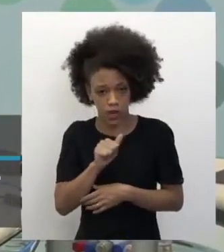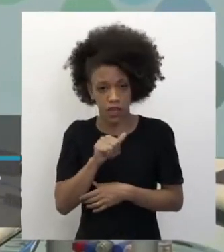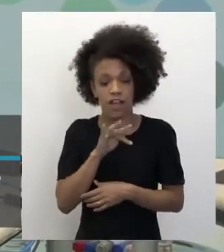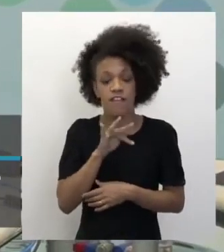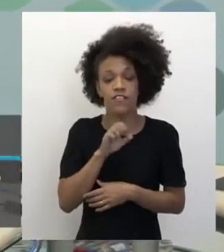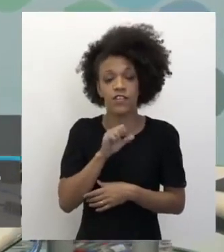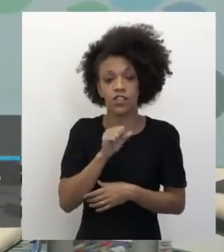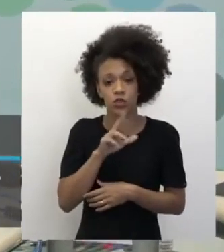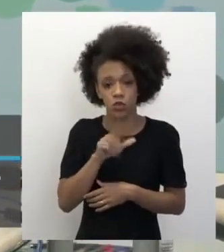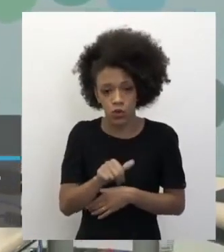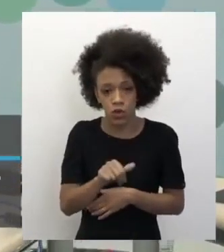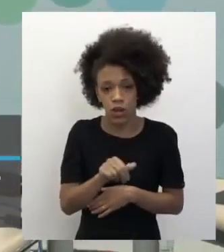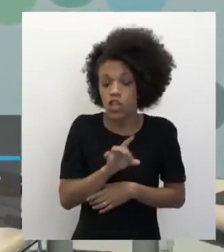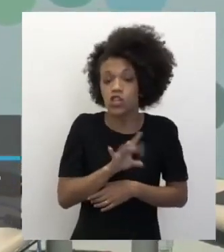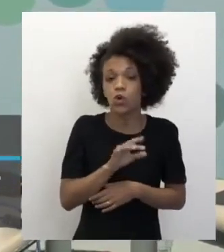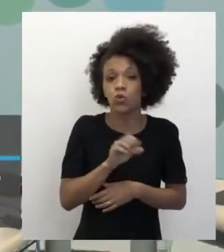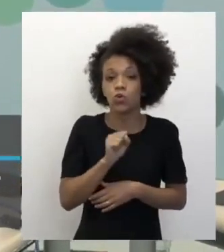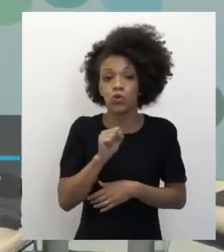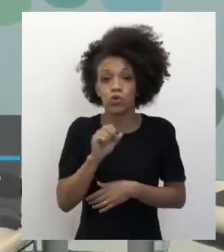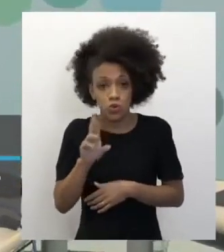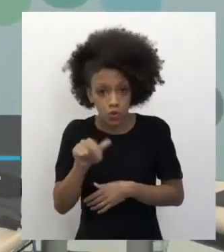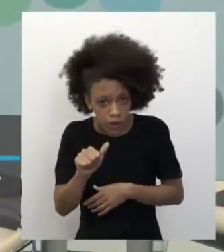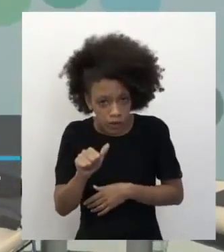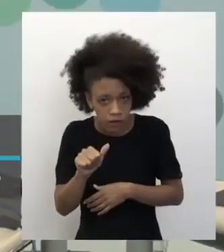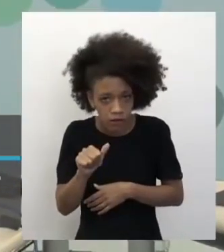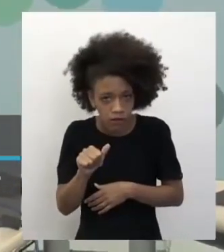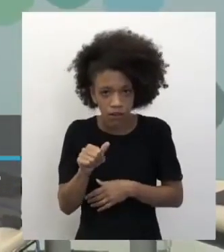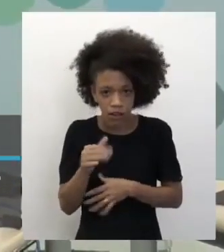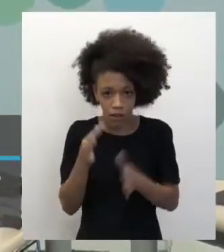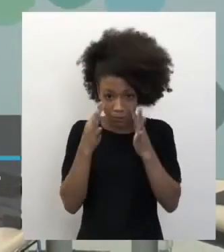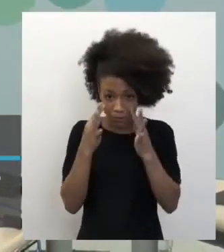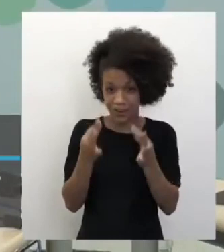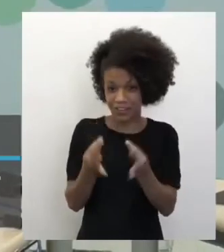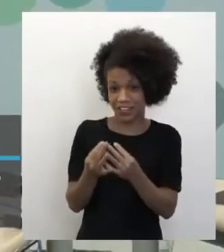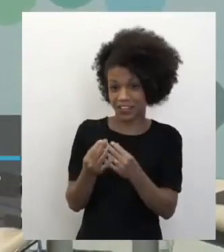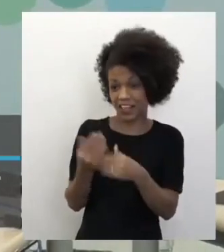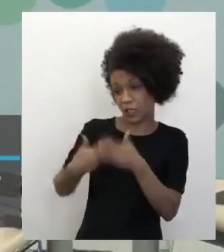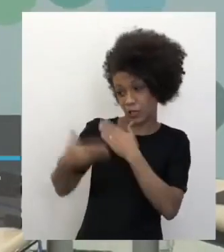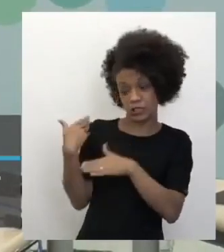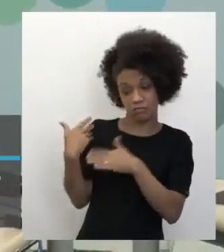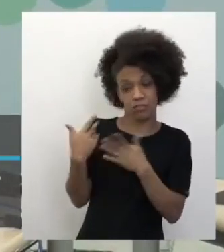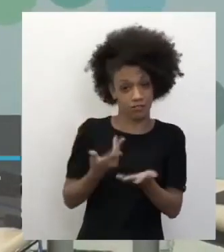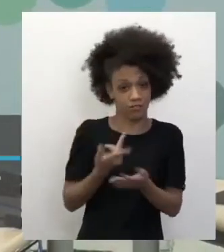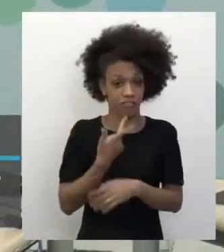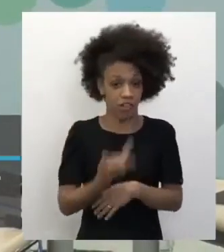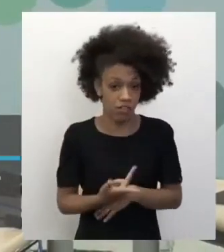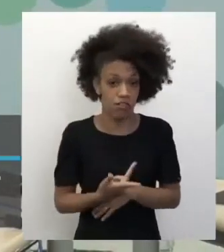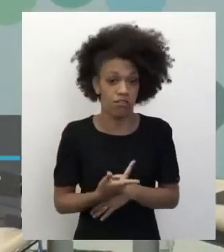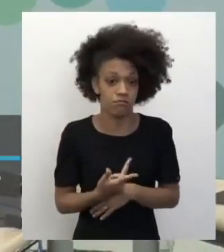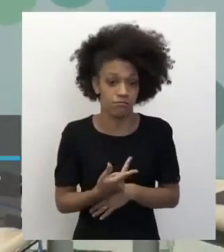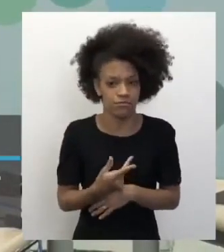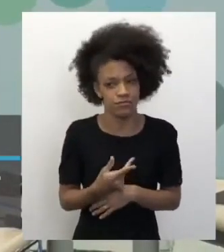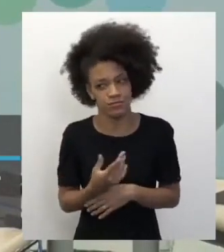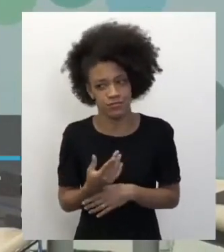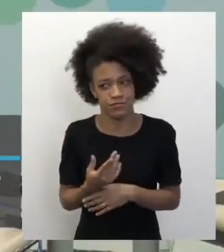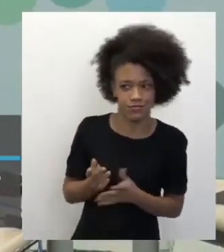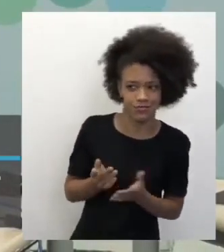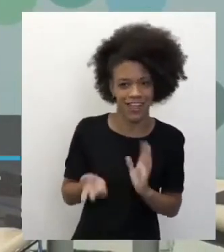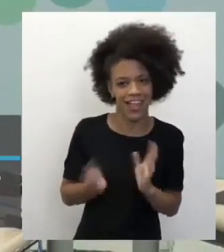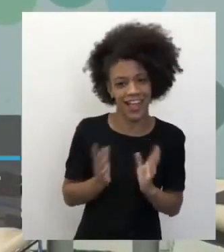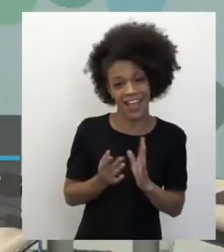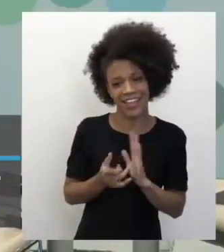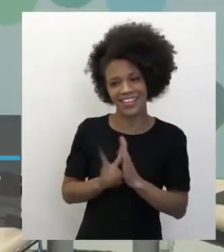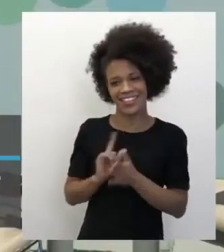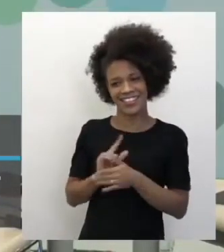fessora, agora virou só o sora, né? Sora, Pode é. prestar atenção. Na nossa época a gente até falava. Na nossa época, assim, eu antes de você ainda,